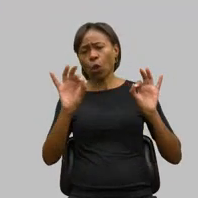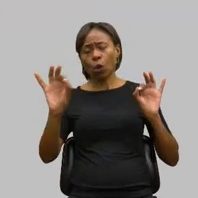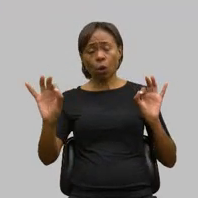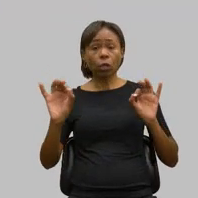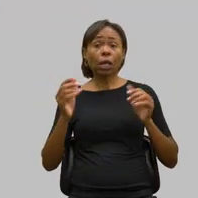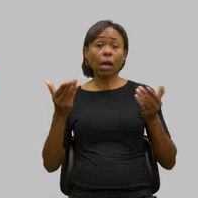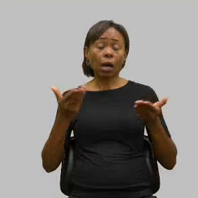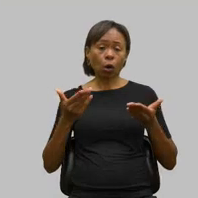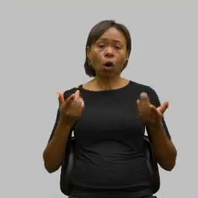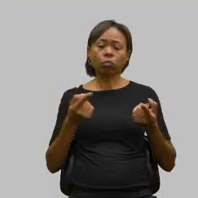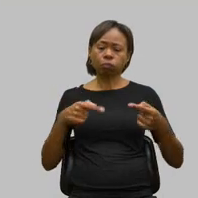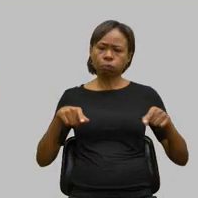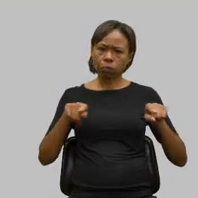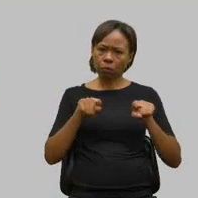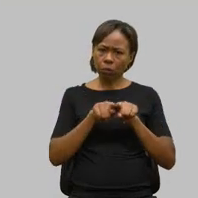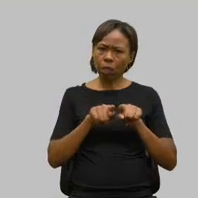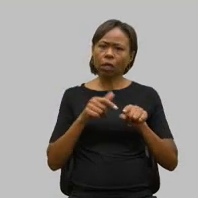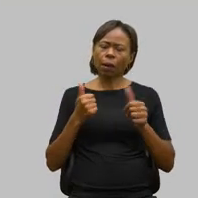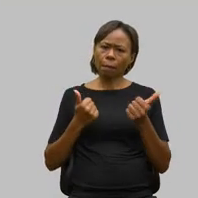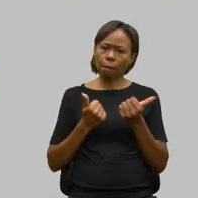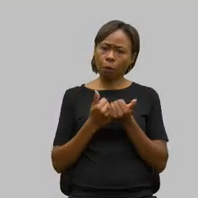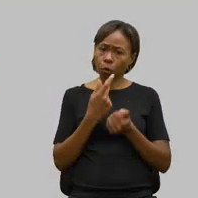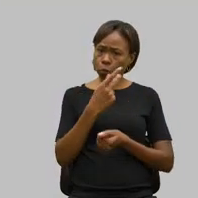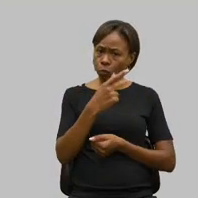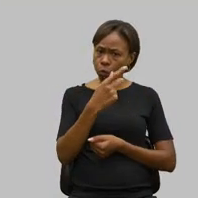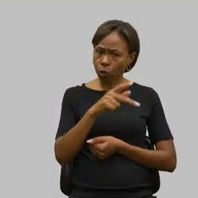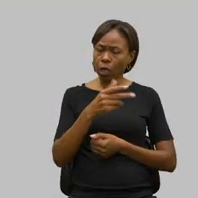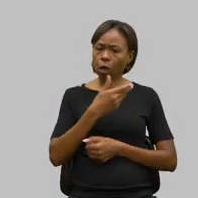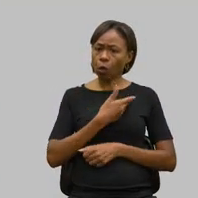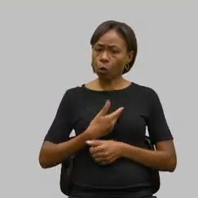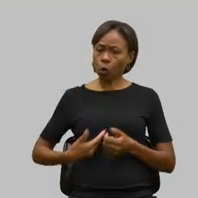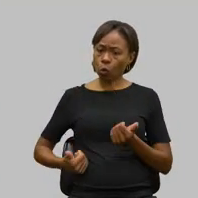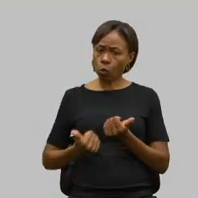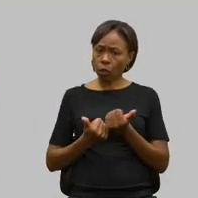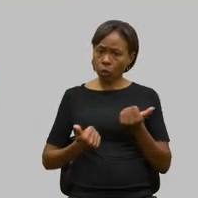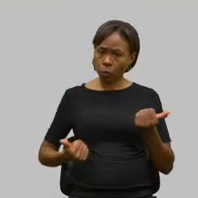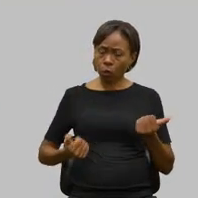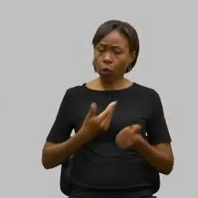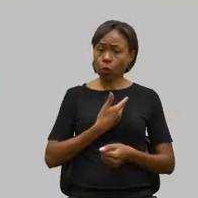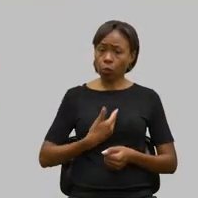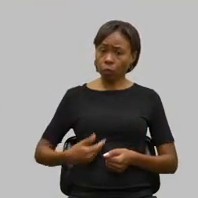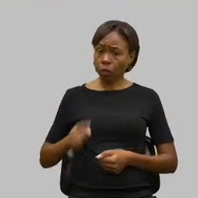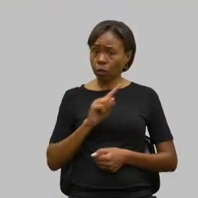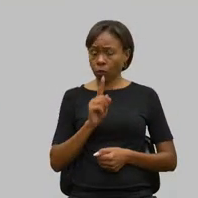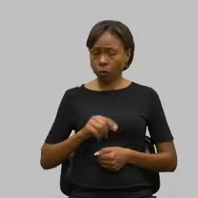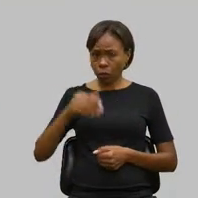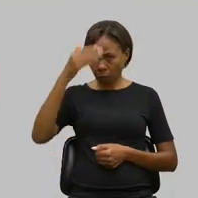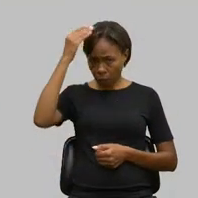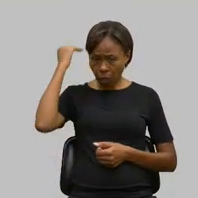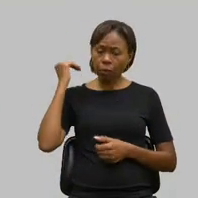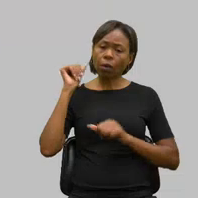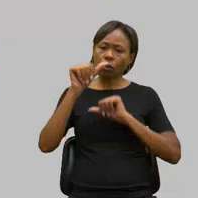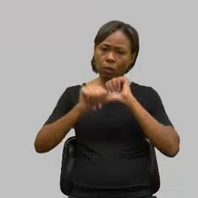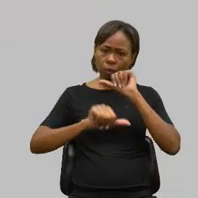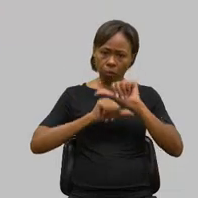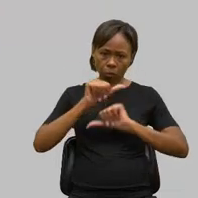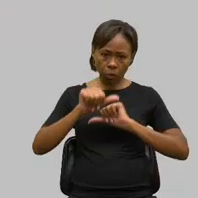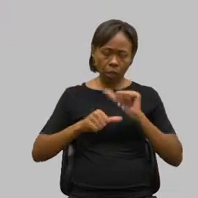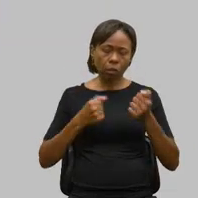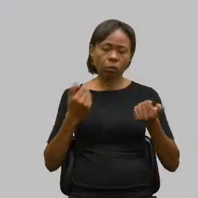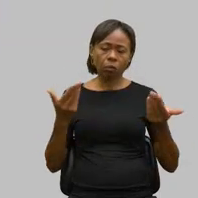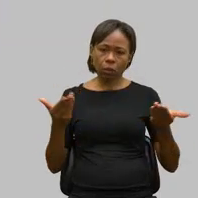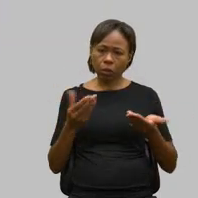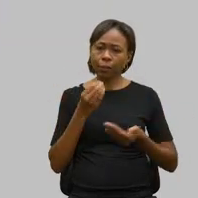nossa, com o prefeito Edinho, com o apoio do senhor, com o apoio do vice-governador e do governador Zema, nós vamos mudar essa realidade, e a